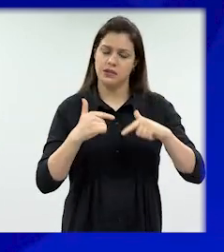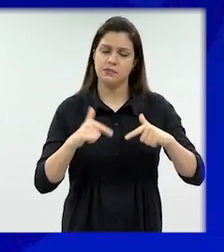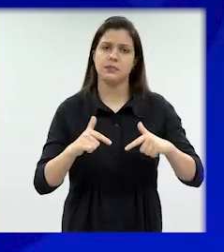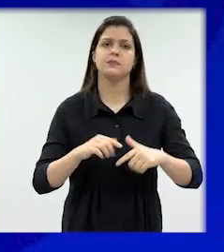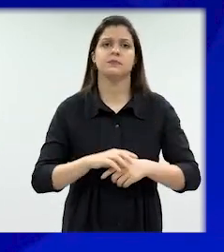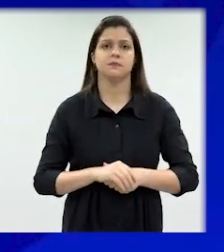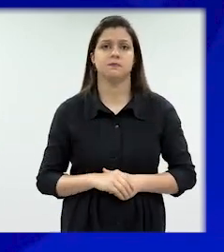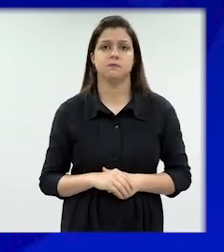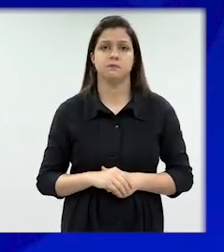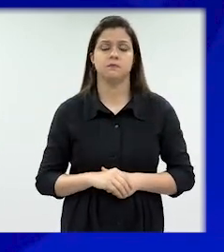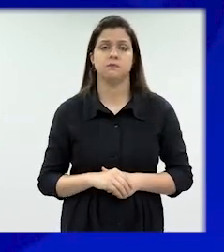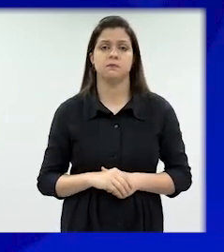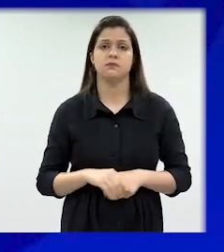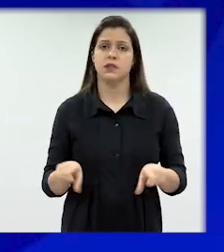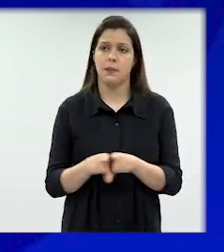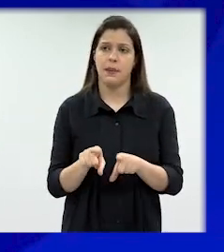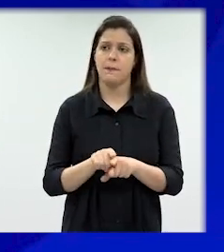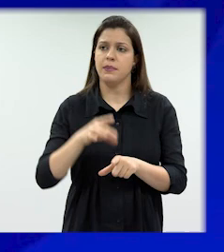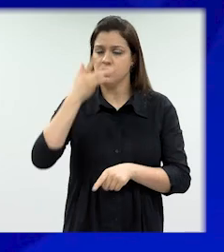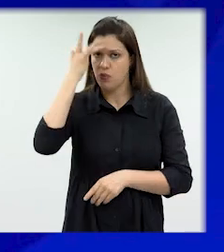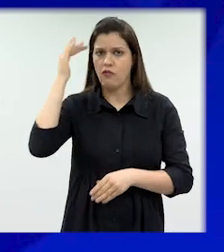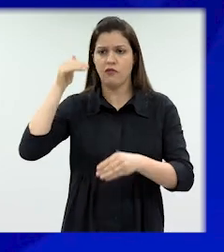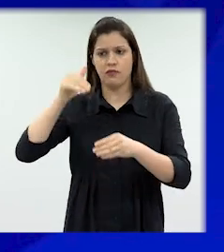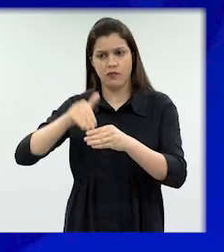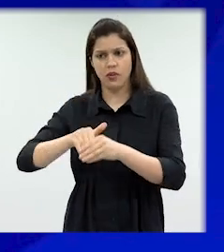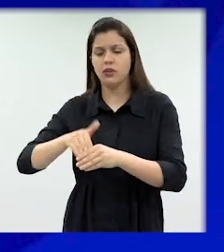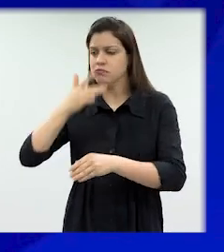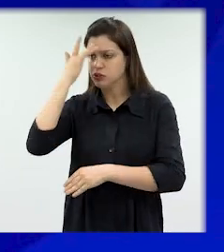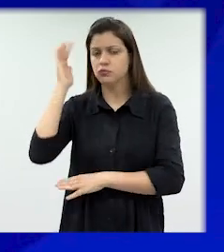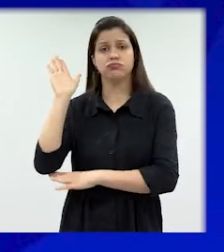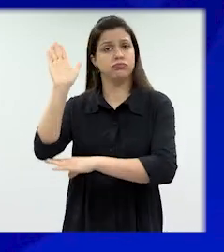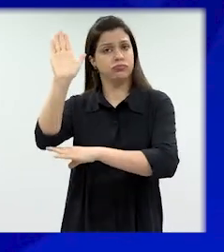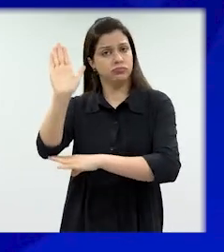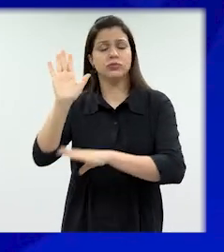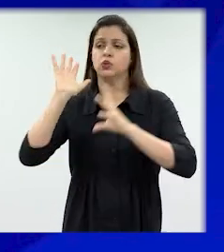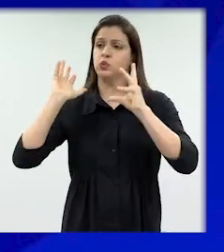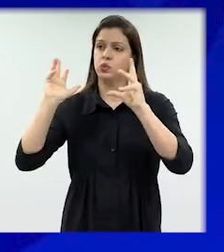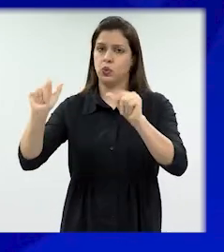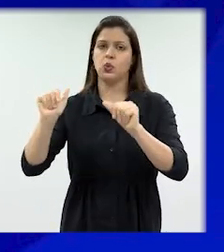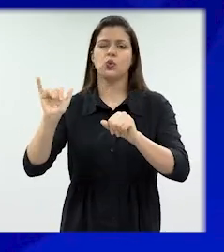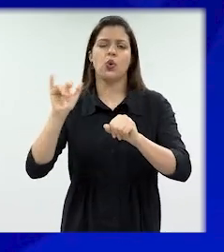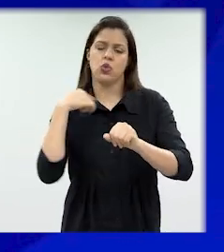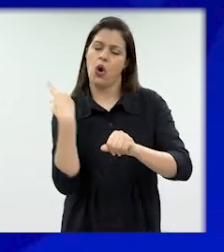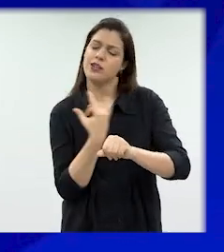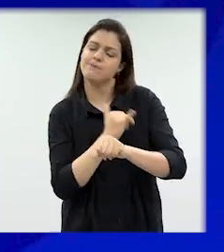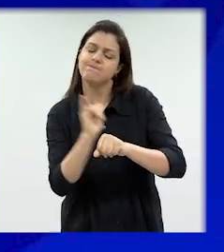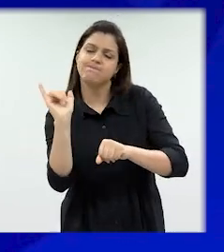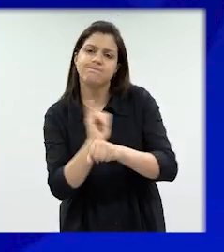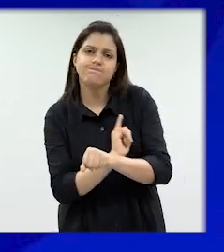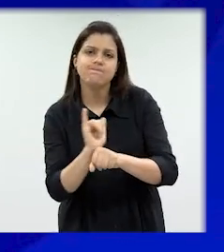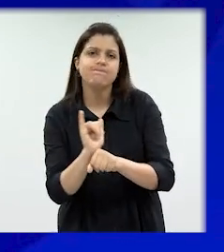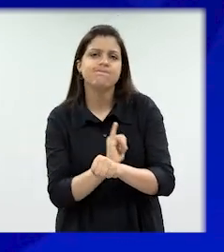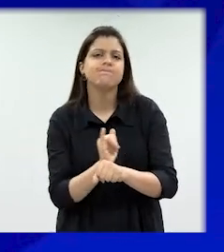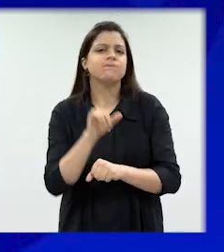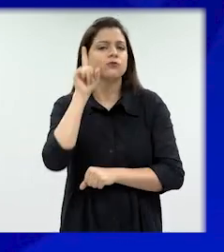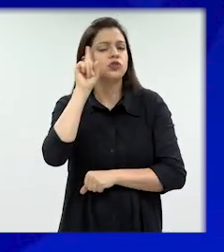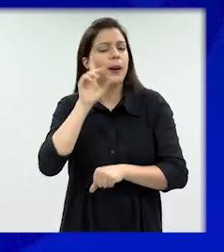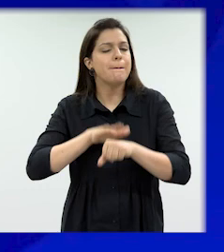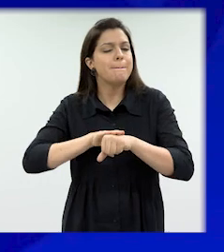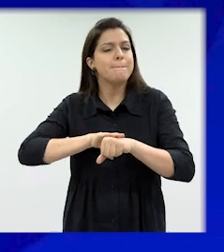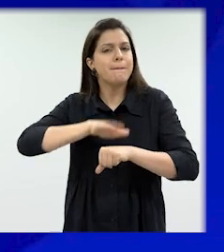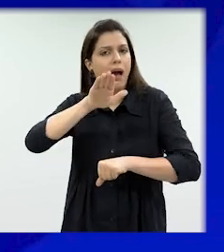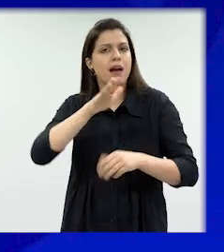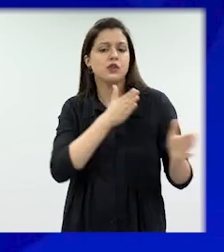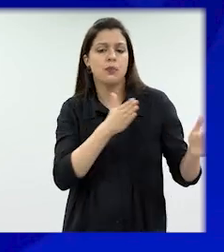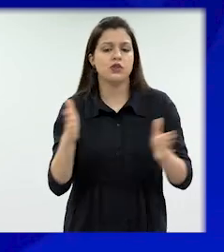processo eleitoral, do eleitorado, das pessoas de bem desse país, que nós precisamos aperfeiçoar cada vez mais o nosso